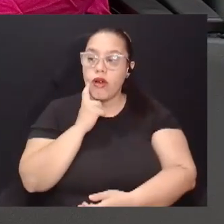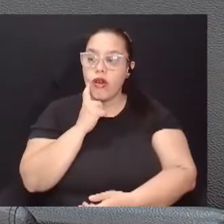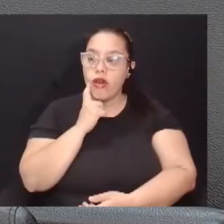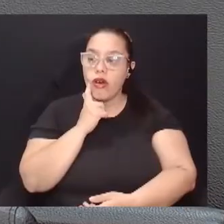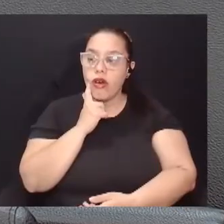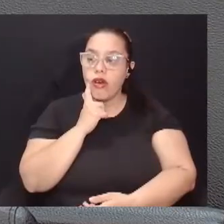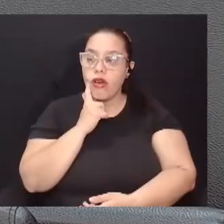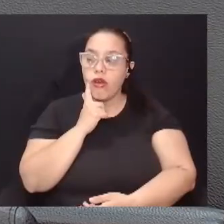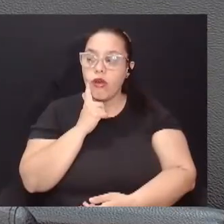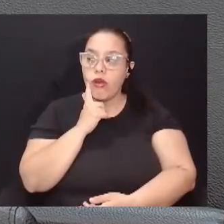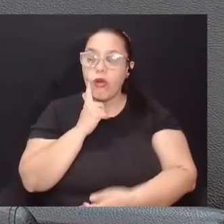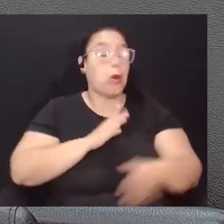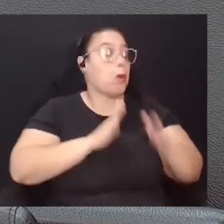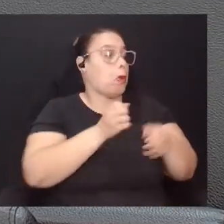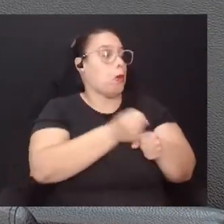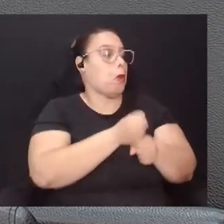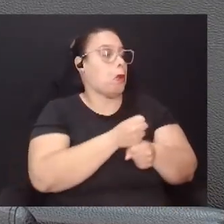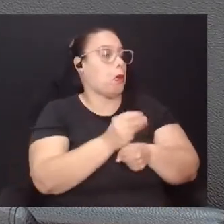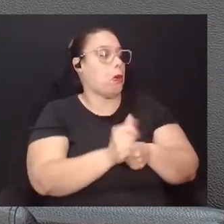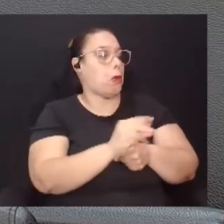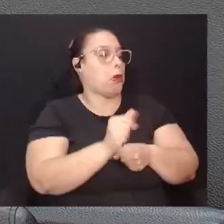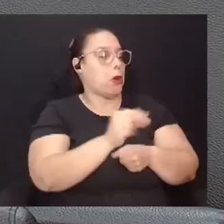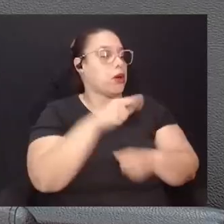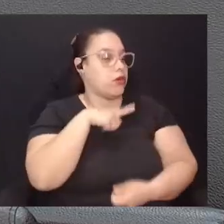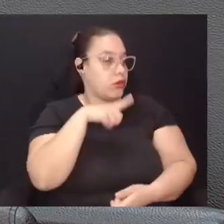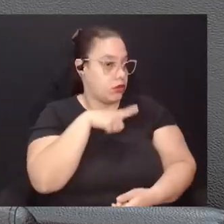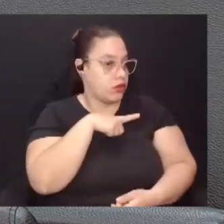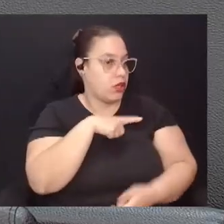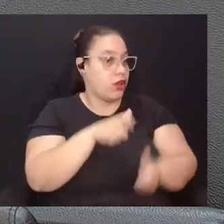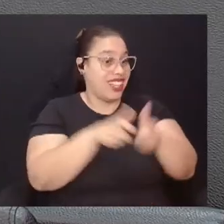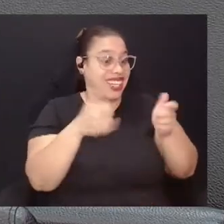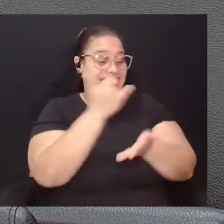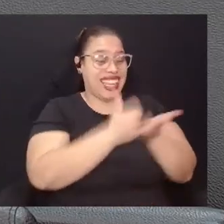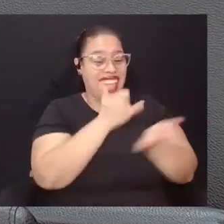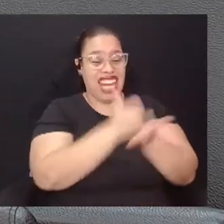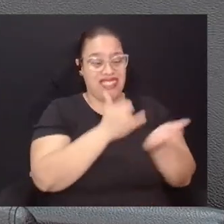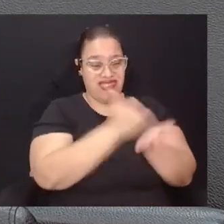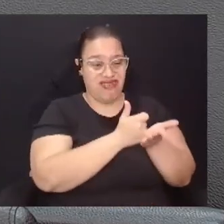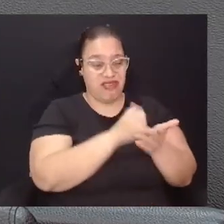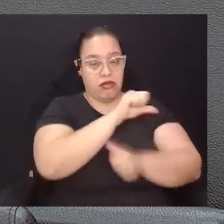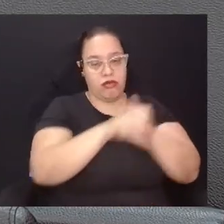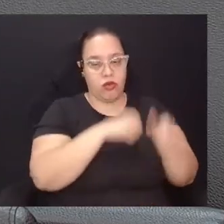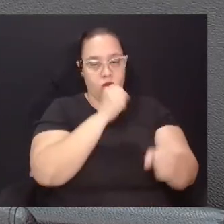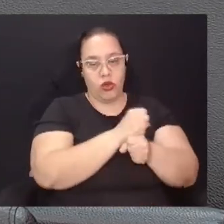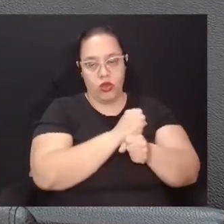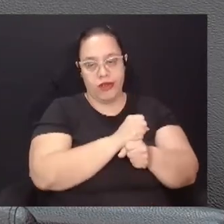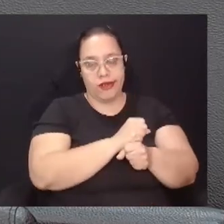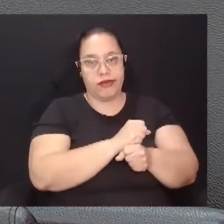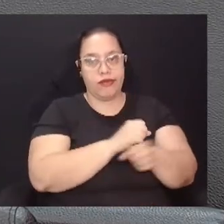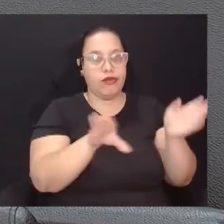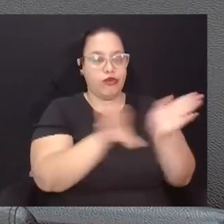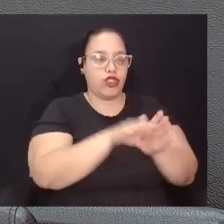A gente teve, durante muitos anos, né, a gente sempre tem um aumento de tarifa na virada do ano. Então,